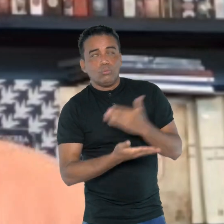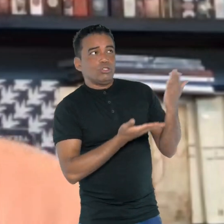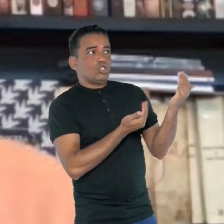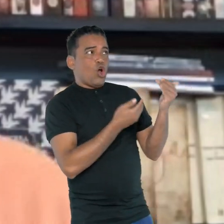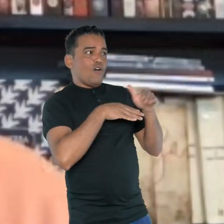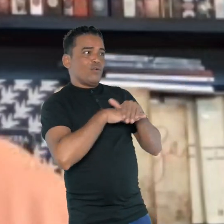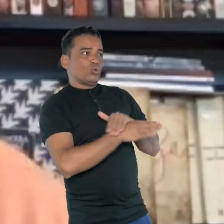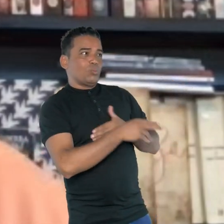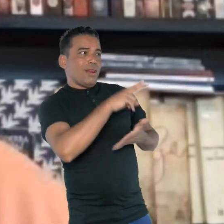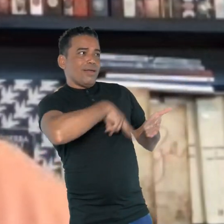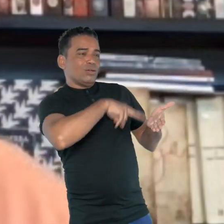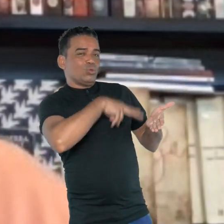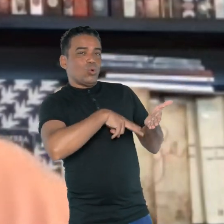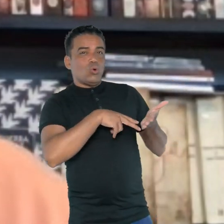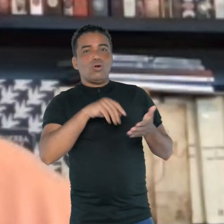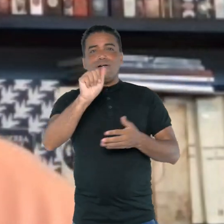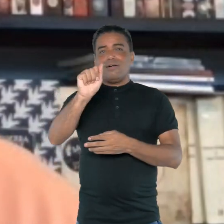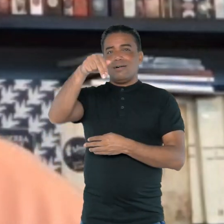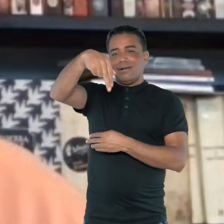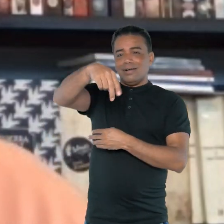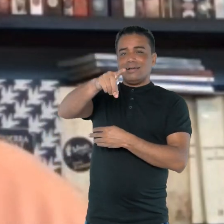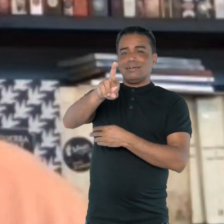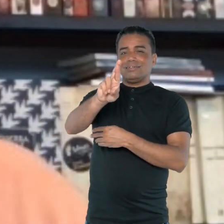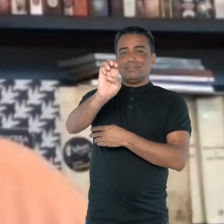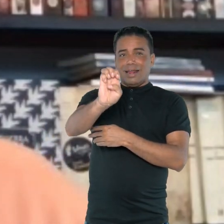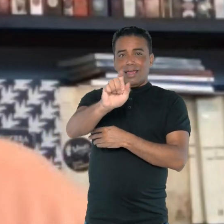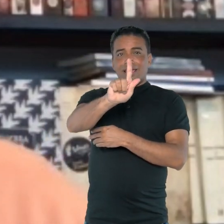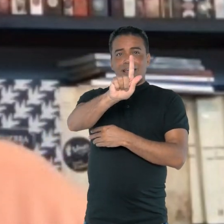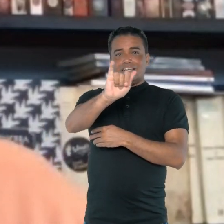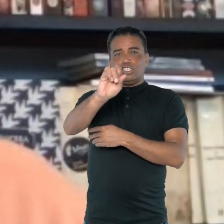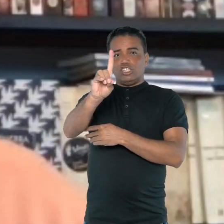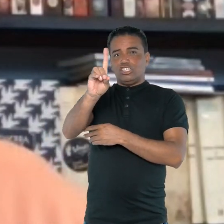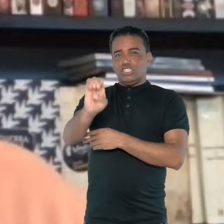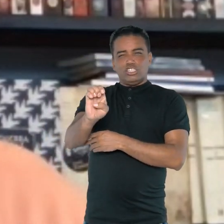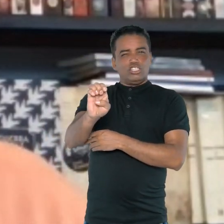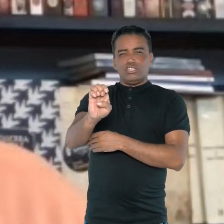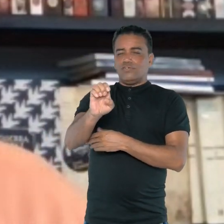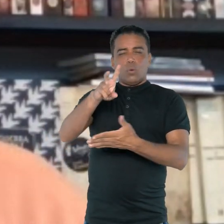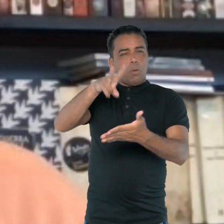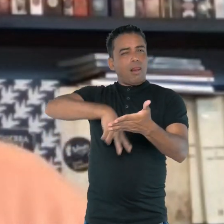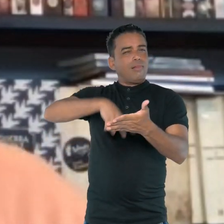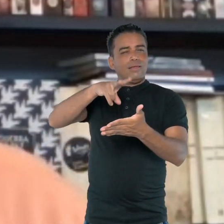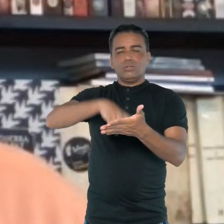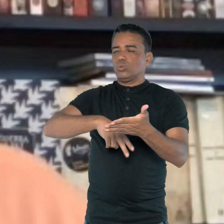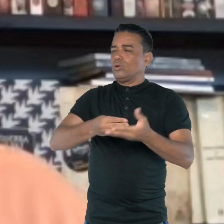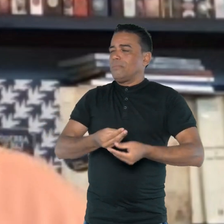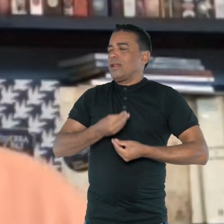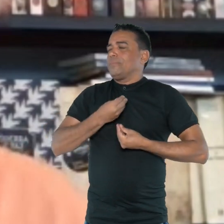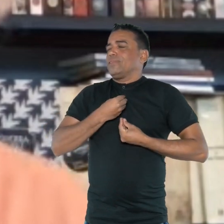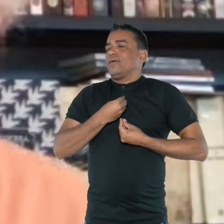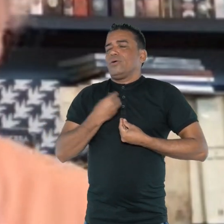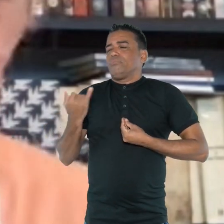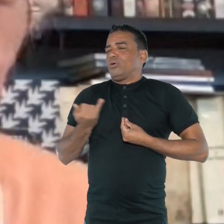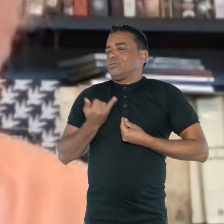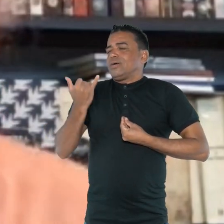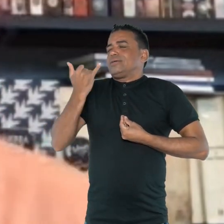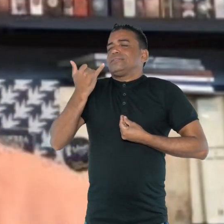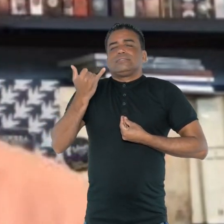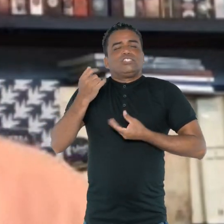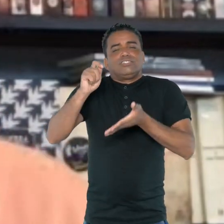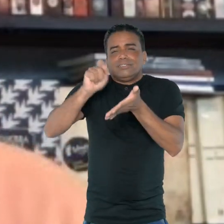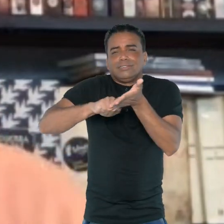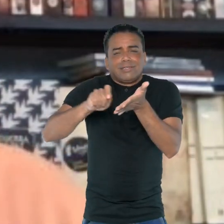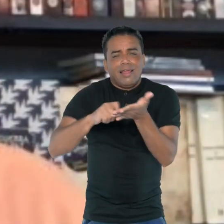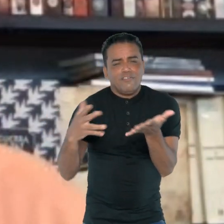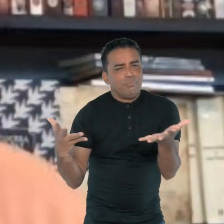leitor, André Gide foi uma leitura fundamental, muito importante, um escritor que escreve